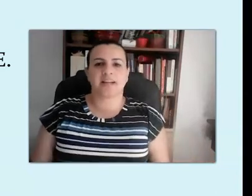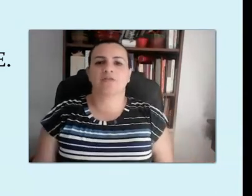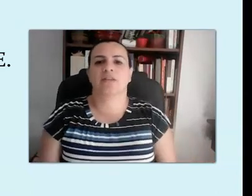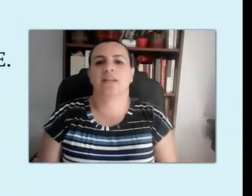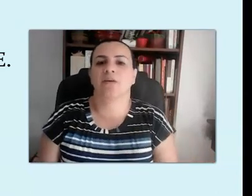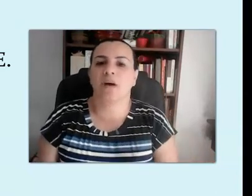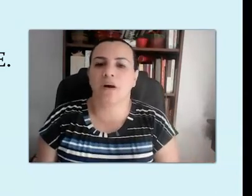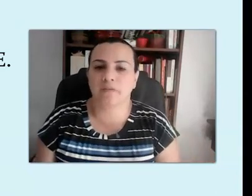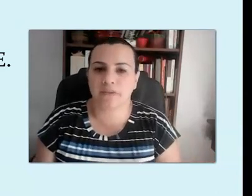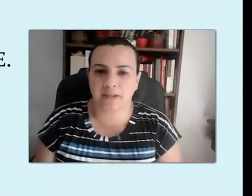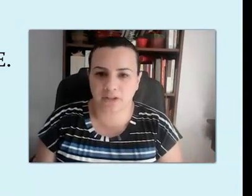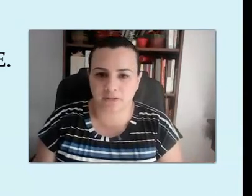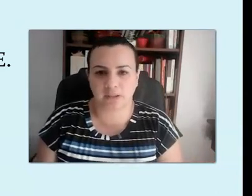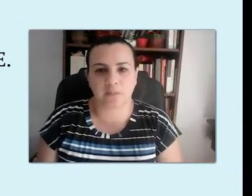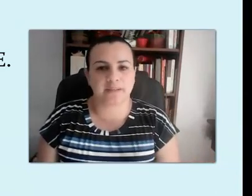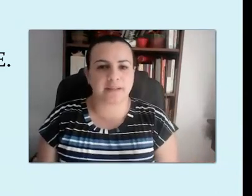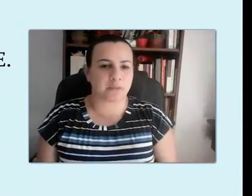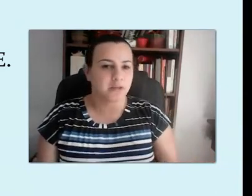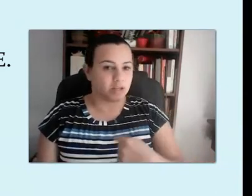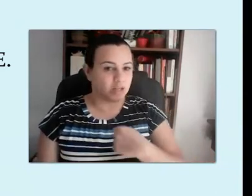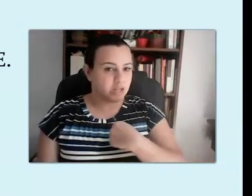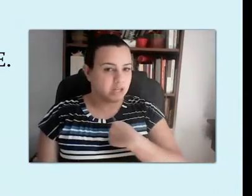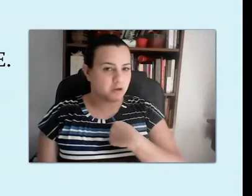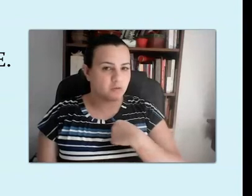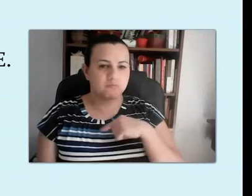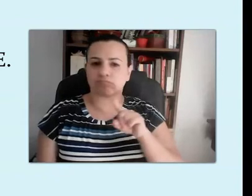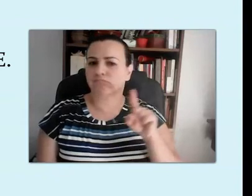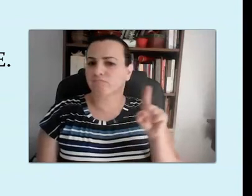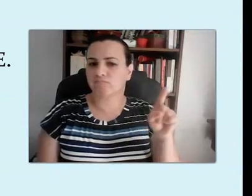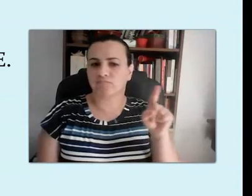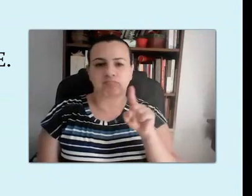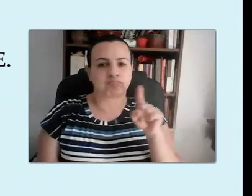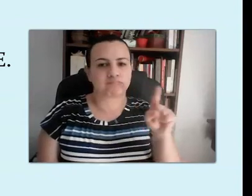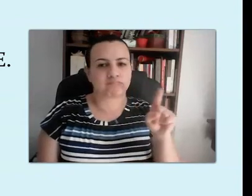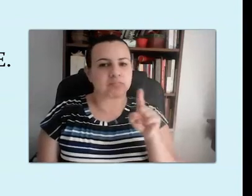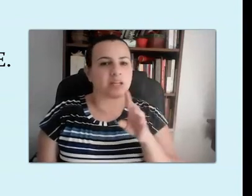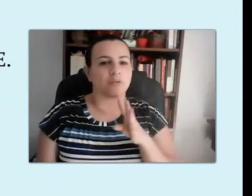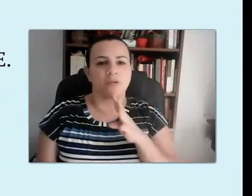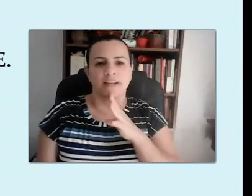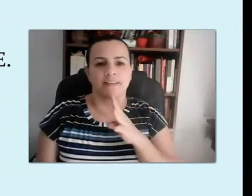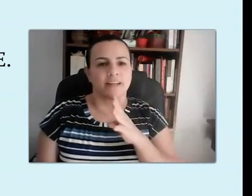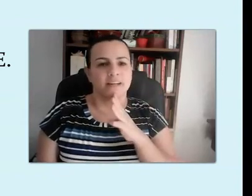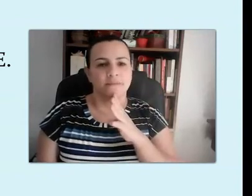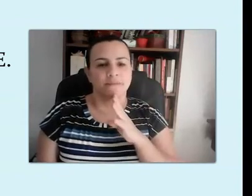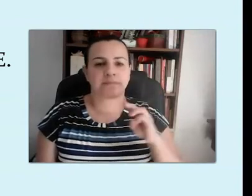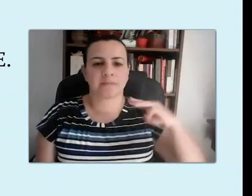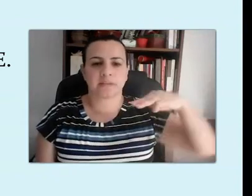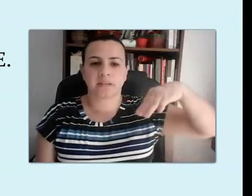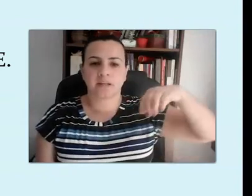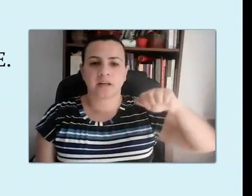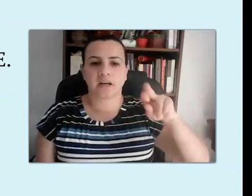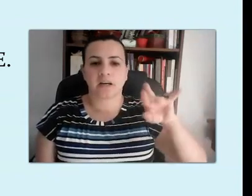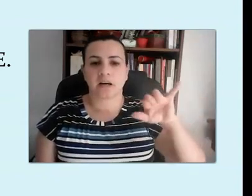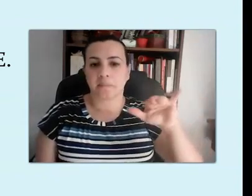Acrescentando o sinal de não ao afirmativo. Então, por exemplo, eu não conhecer